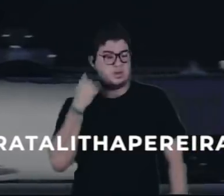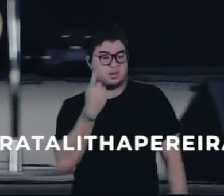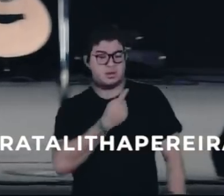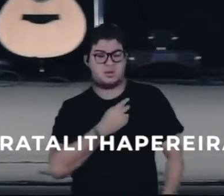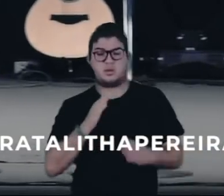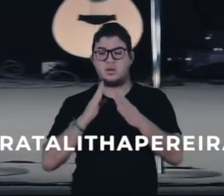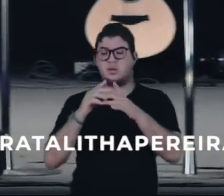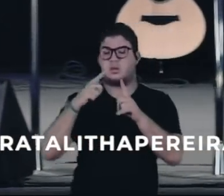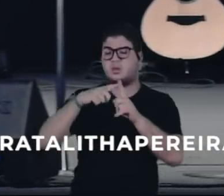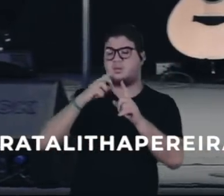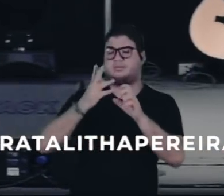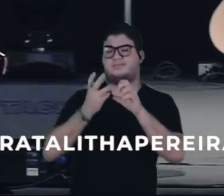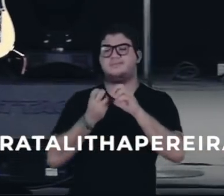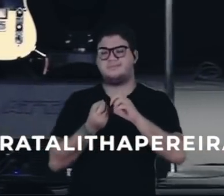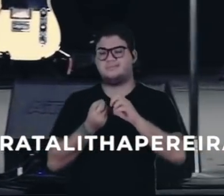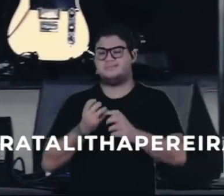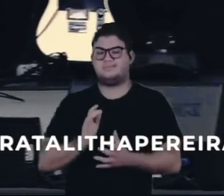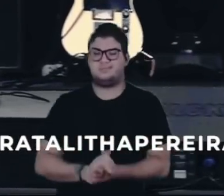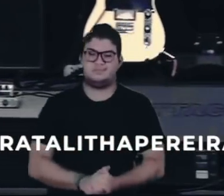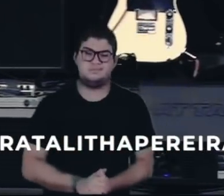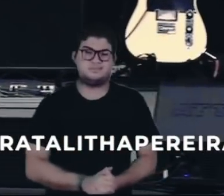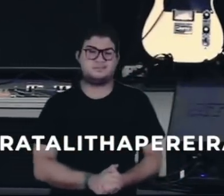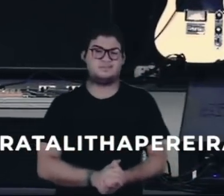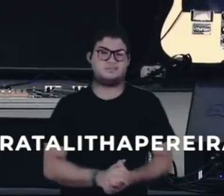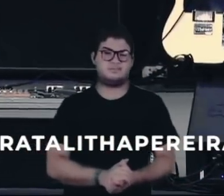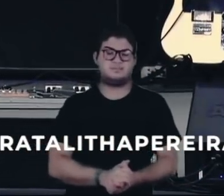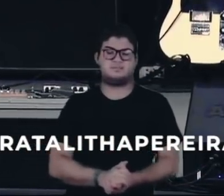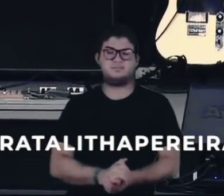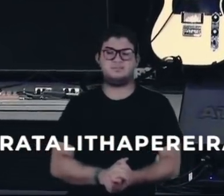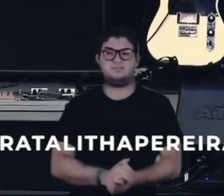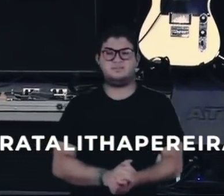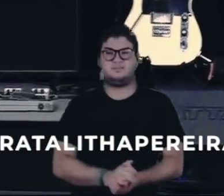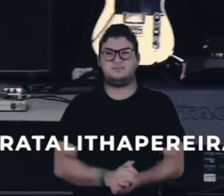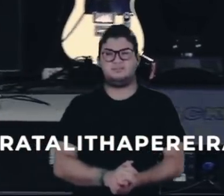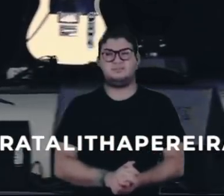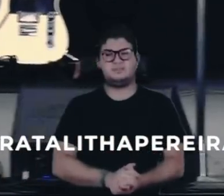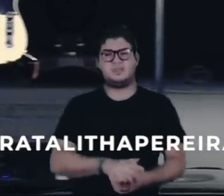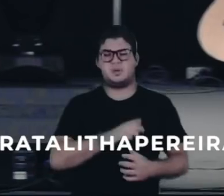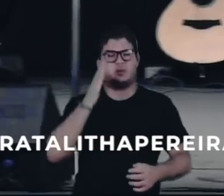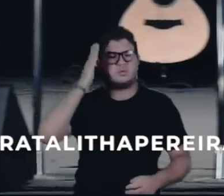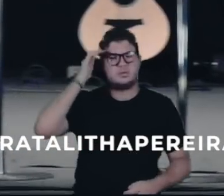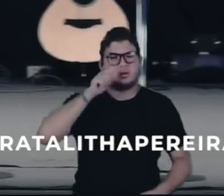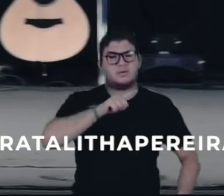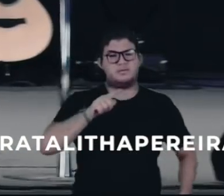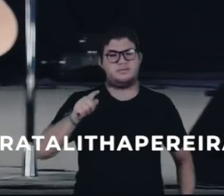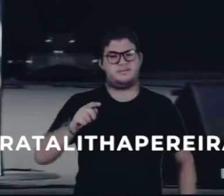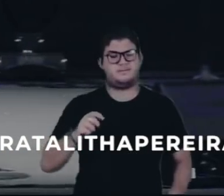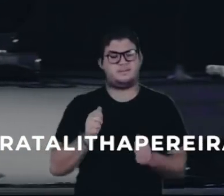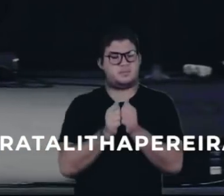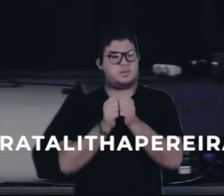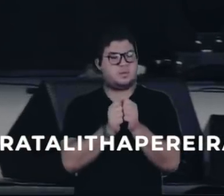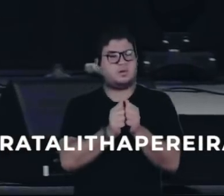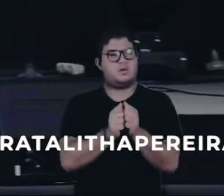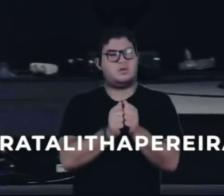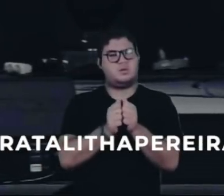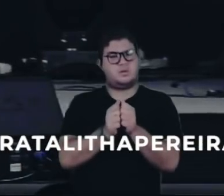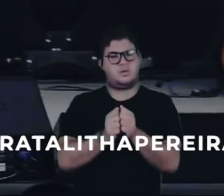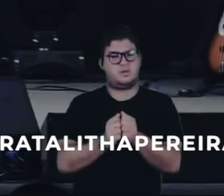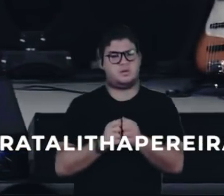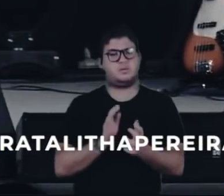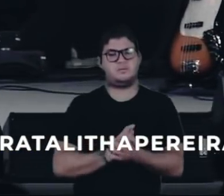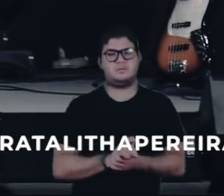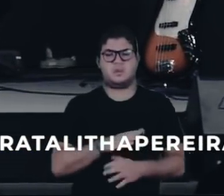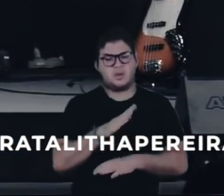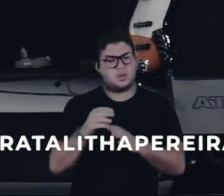o estilo de vida da Igreja do Amor. Não sei quantos já estão acompanhando, não sei se você já acompanhou